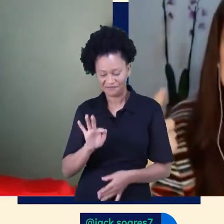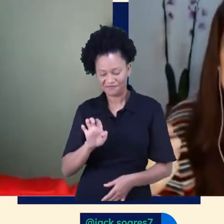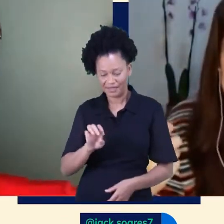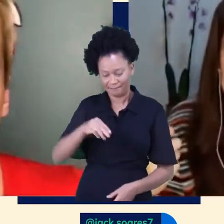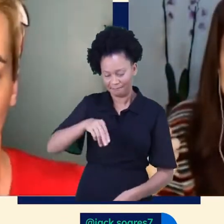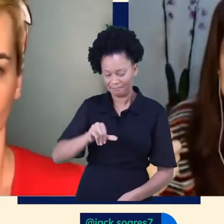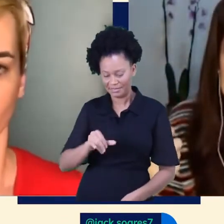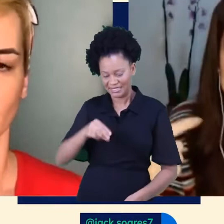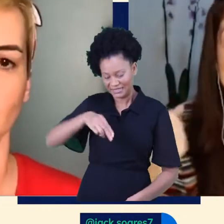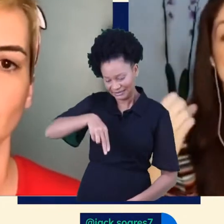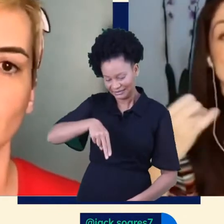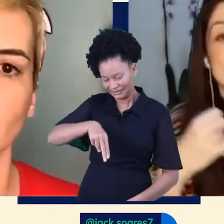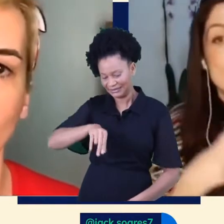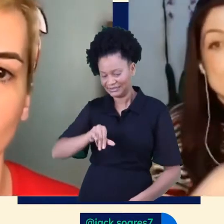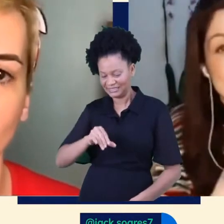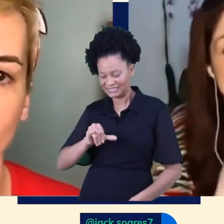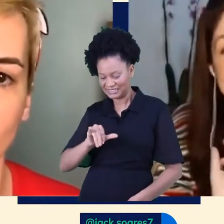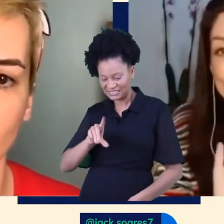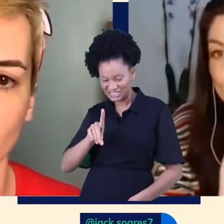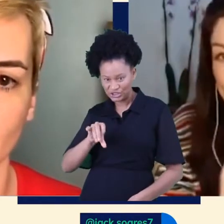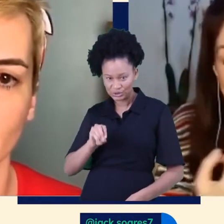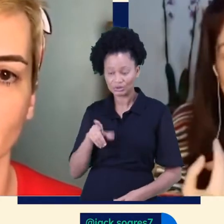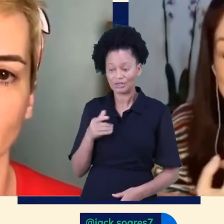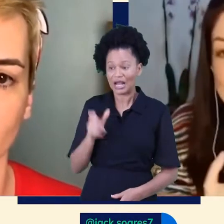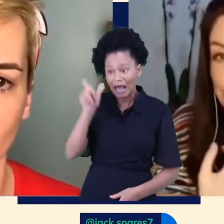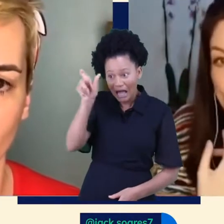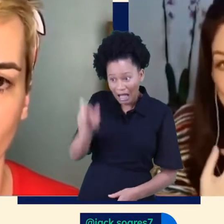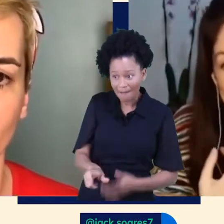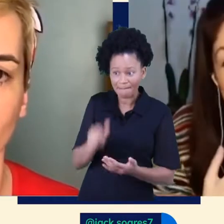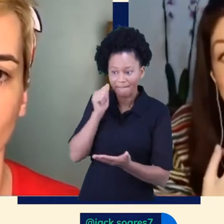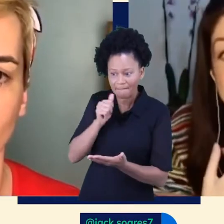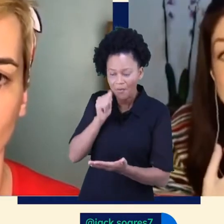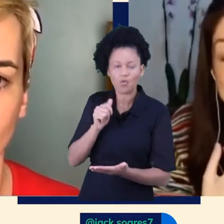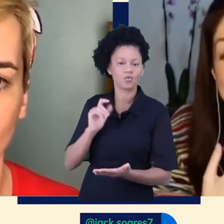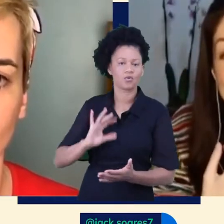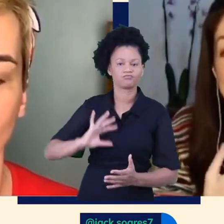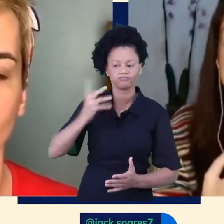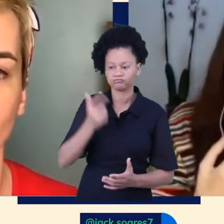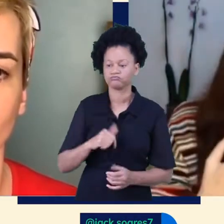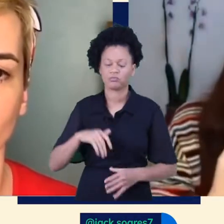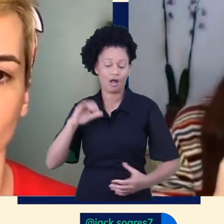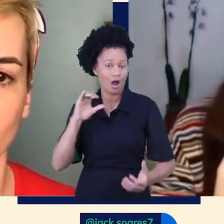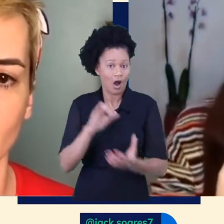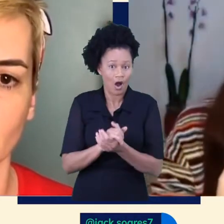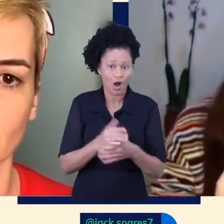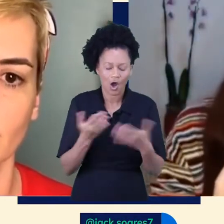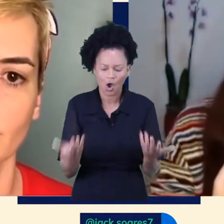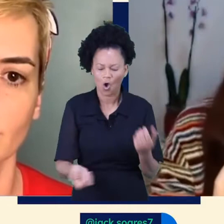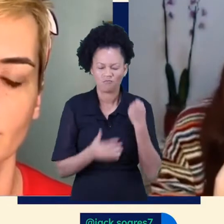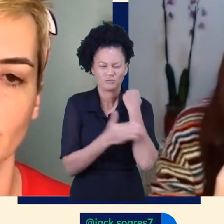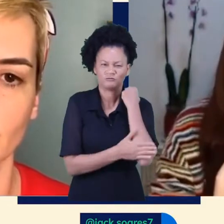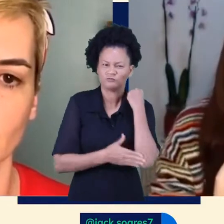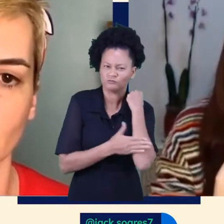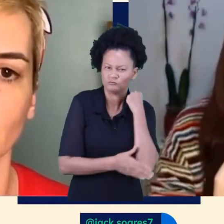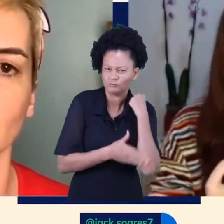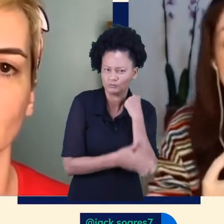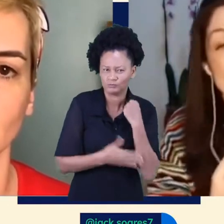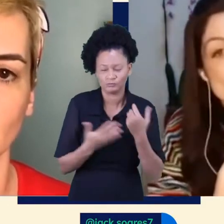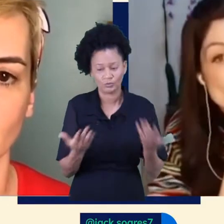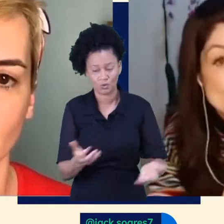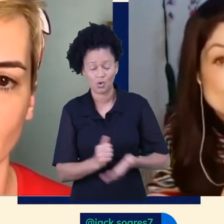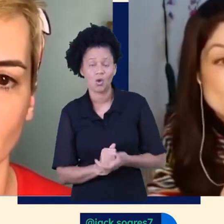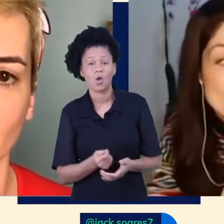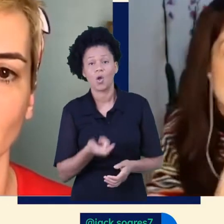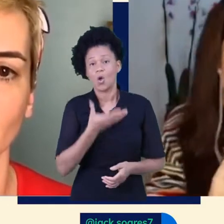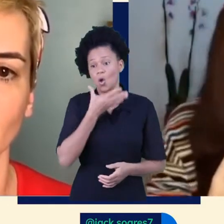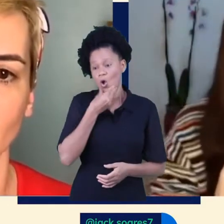ser mulher, ou seja, porque estava casada com um cara que era ciumento pra caramba, um cara que achava que era dono dela, ela